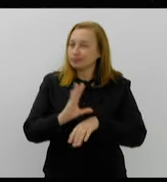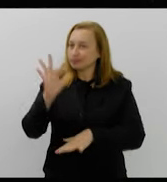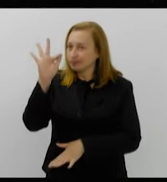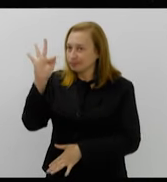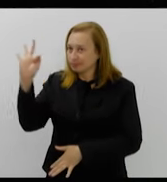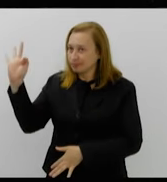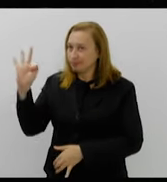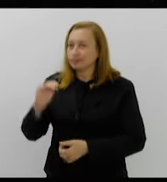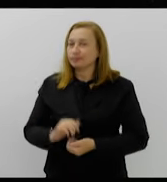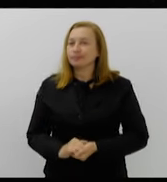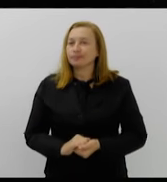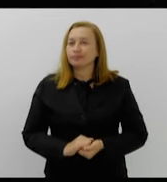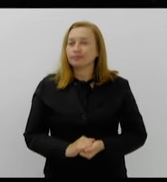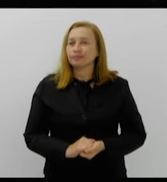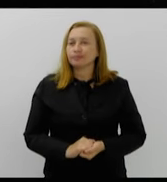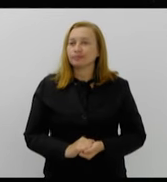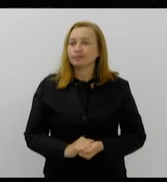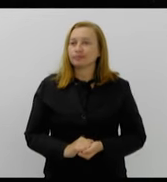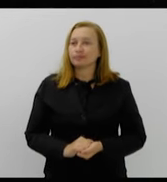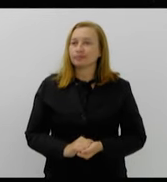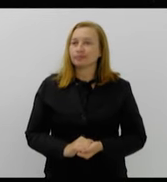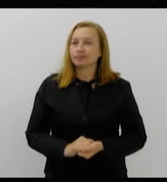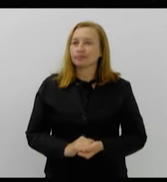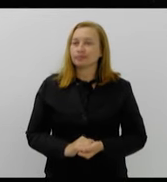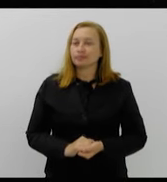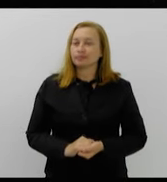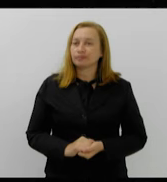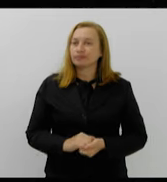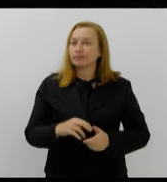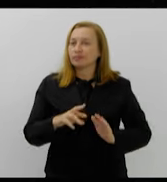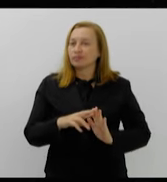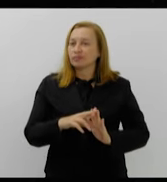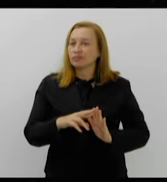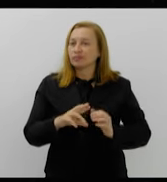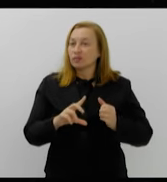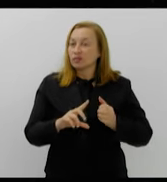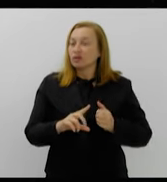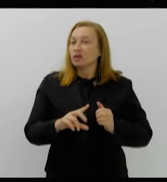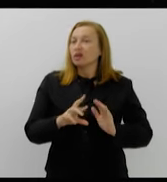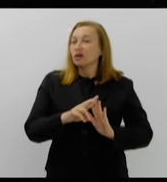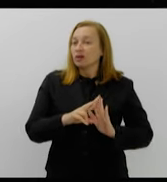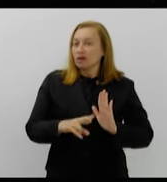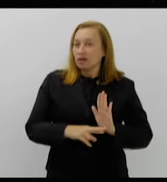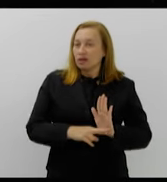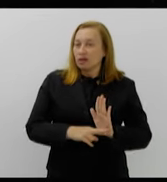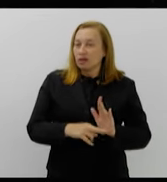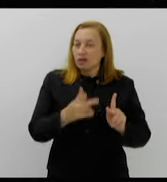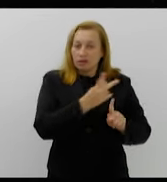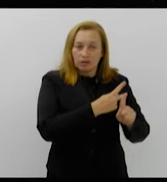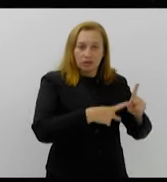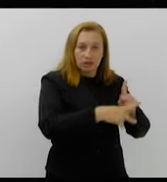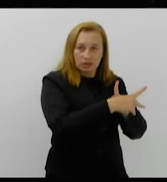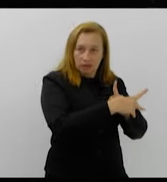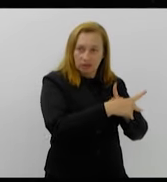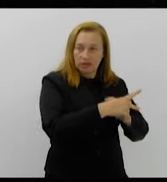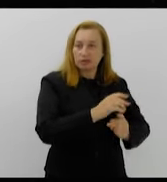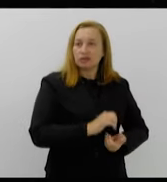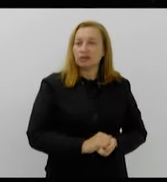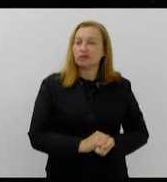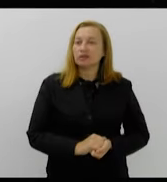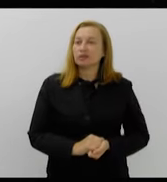Federal determina que o regime próprio da Previdência Social